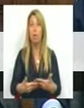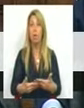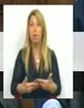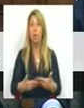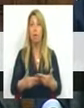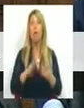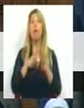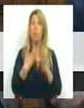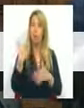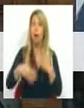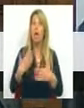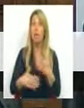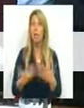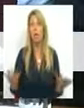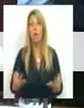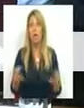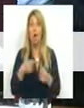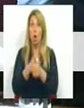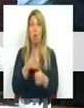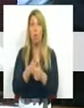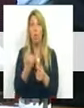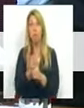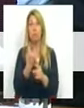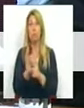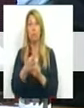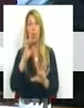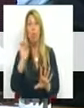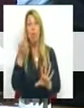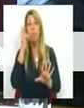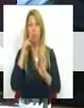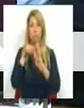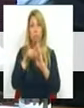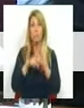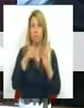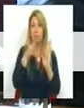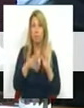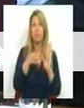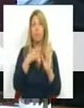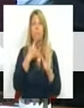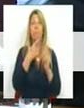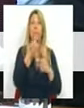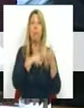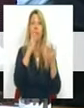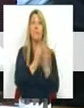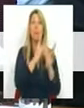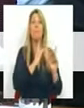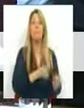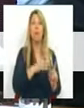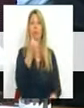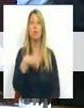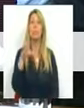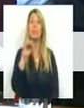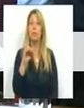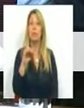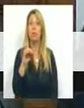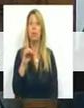O plano avançou. Mas no cumprimento daqueles pressupostos que tinha que lhe referi, a venda até março de 2016 e a devolução? No